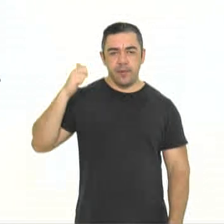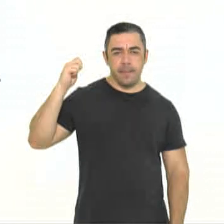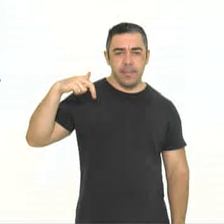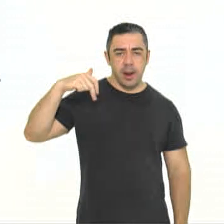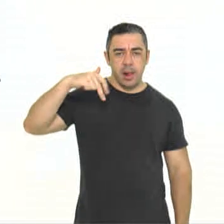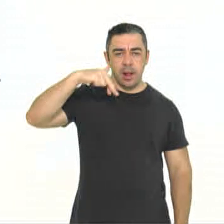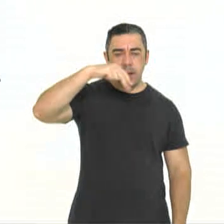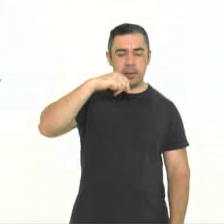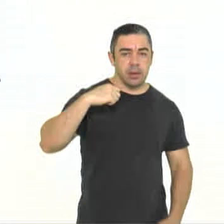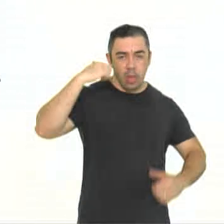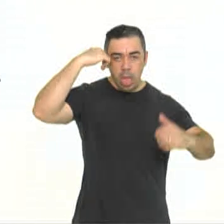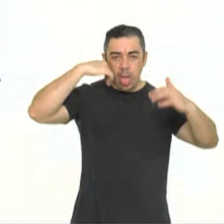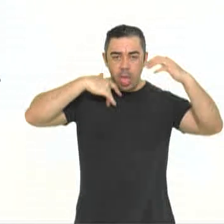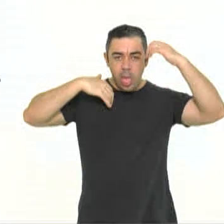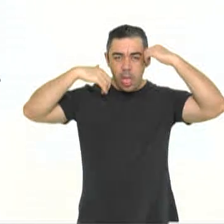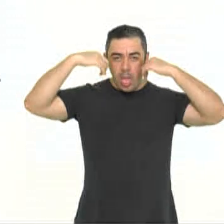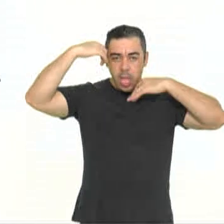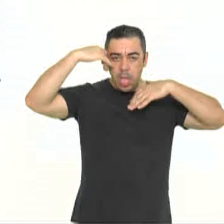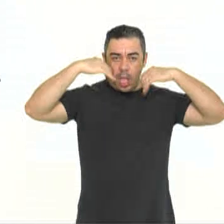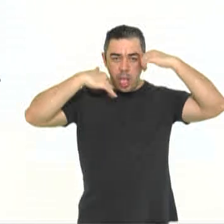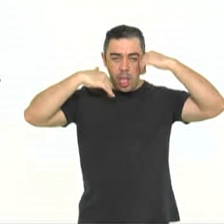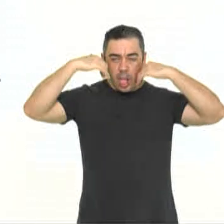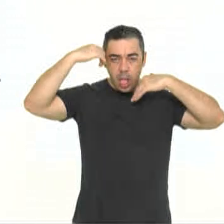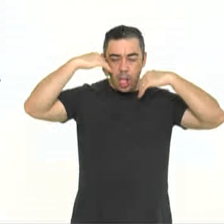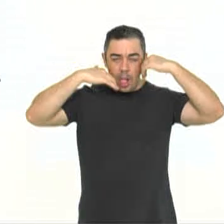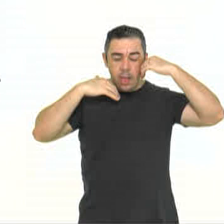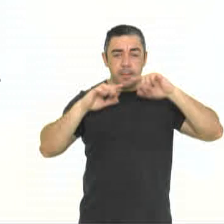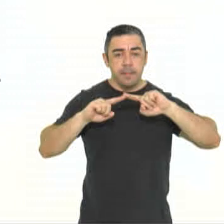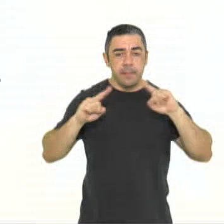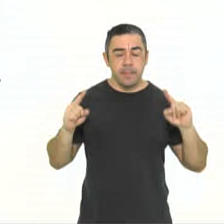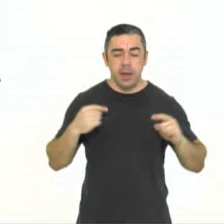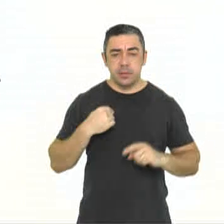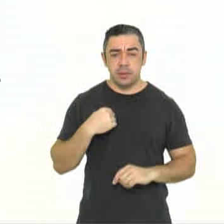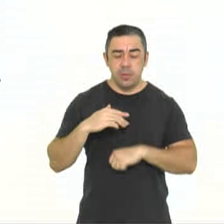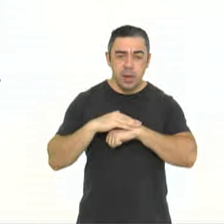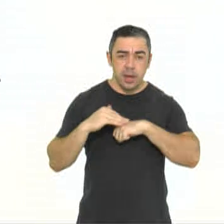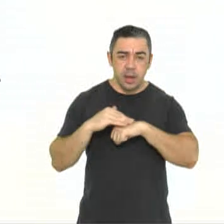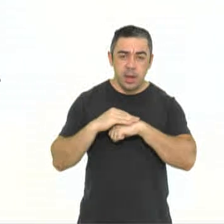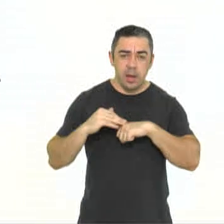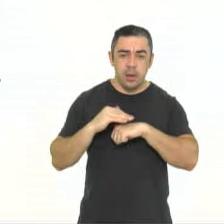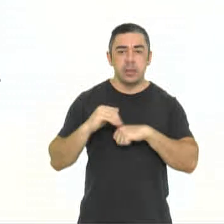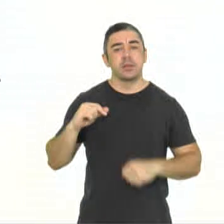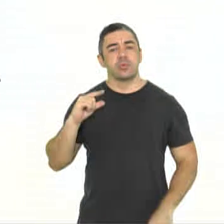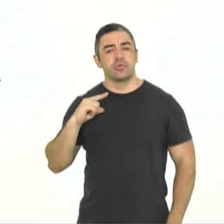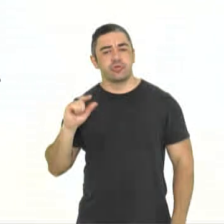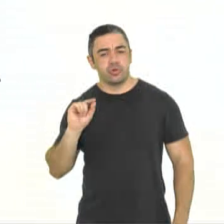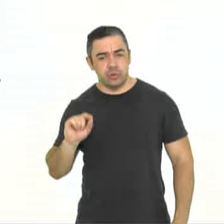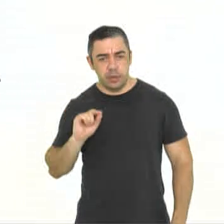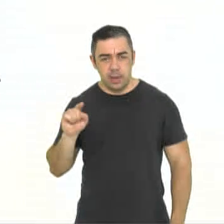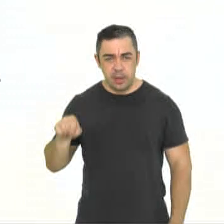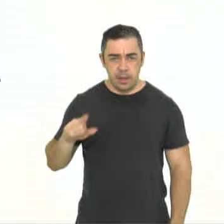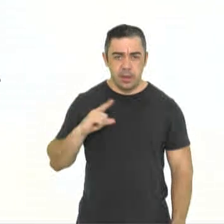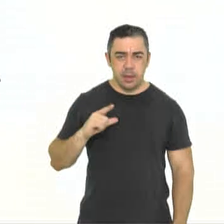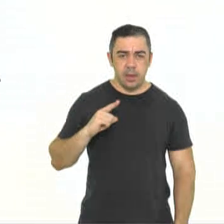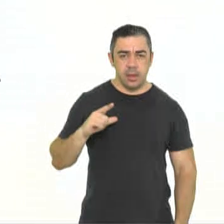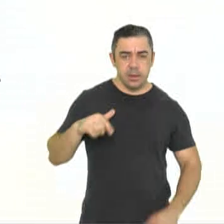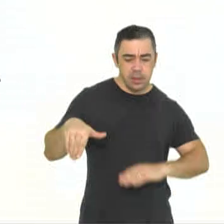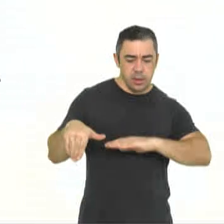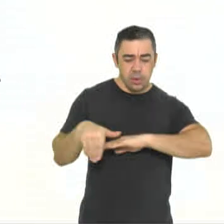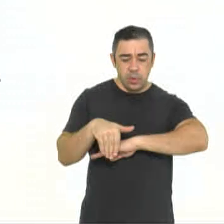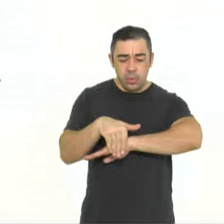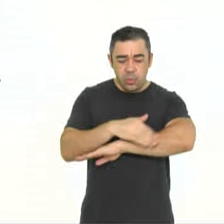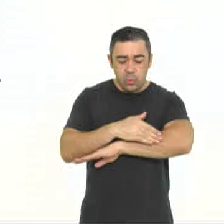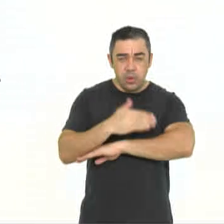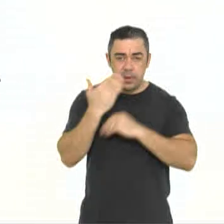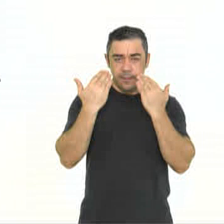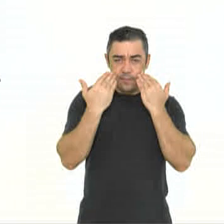Cheguei suadíssimo e com maternal carinho, as anosas mangueiras que se perfilavam em Alameda diante